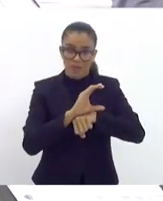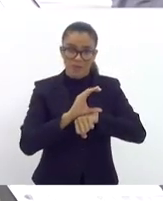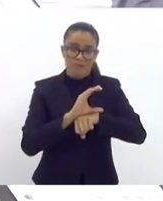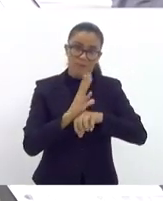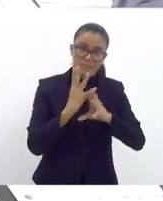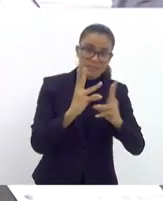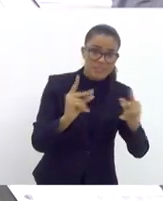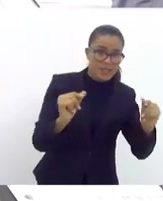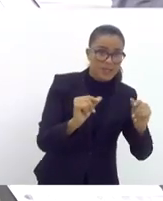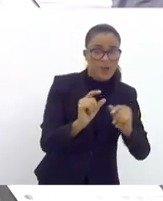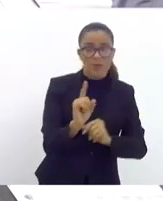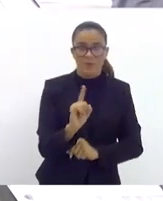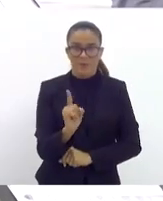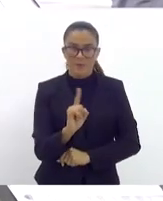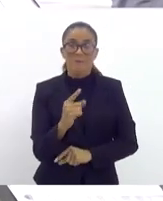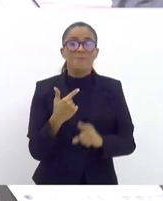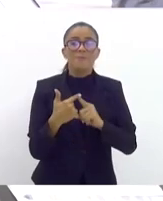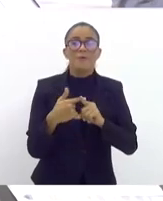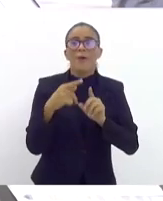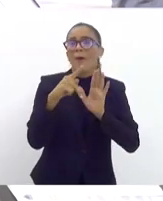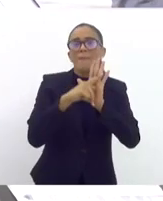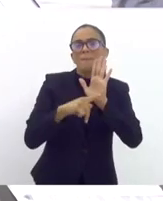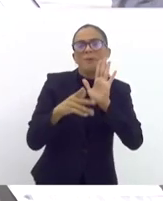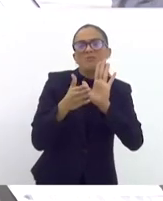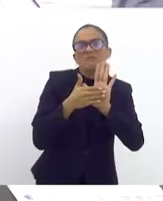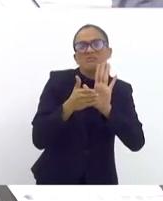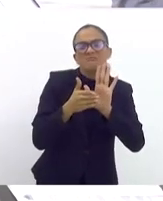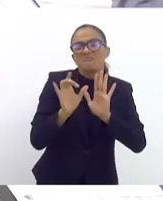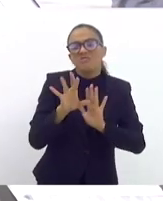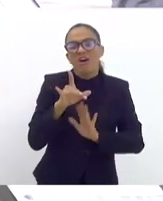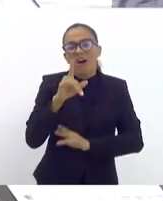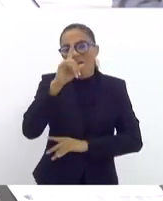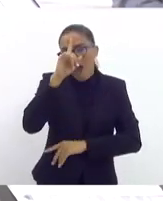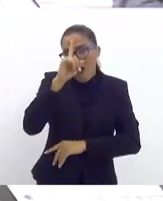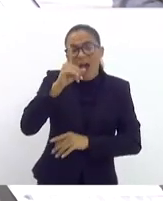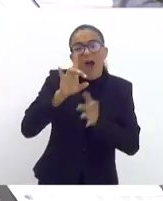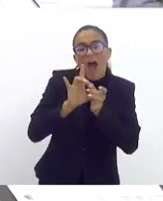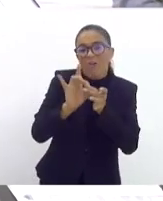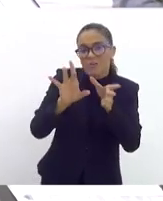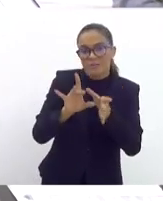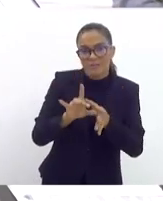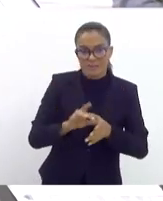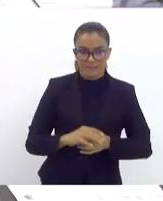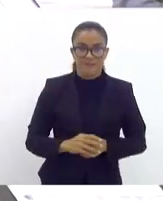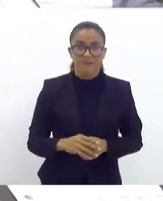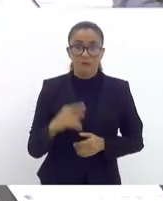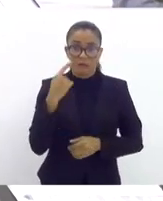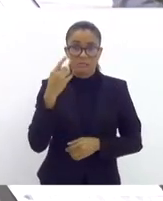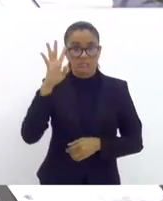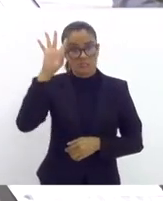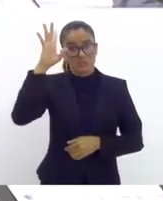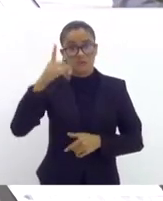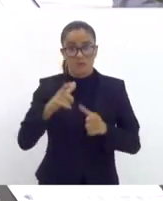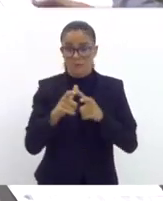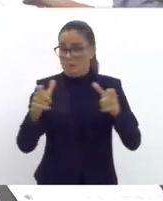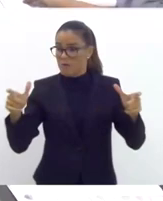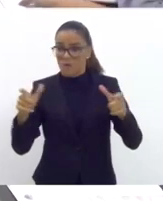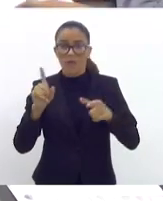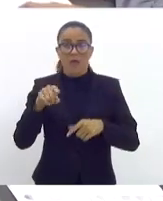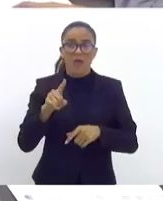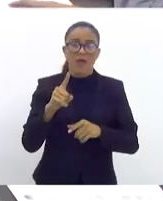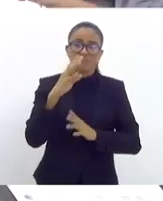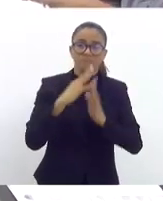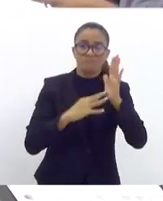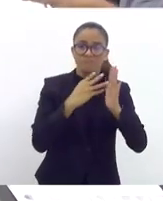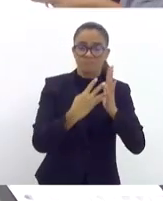fato de ser um projeto meramente autorizativo então a gente acabou agora na prática de tomar uma decisão por unanimidade que passa a ser uma súmula